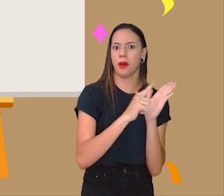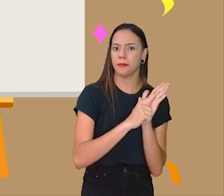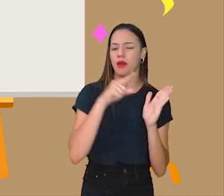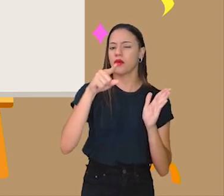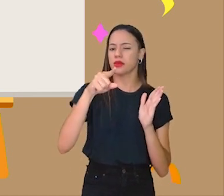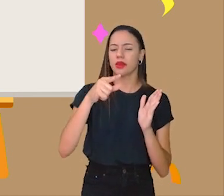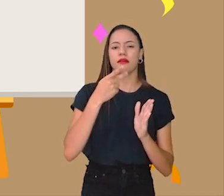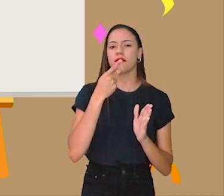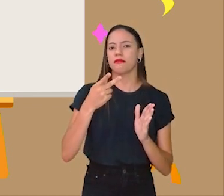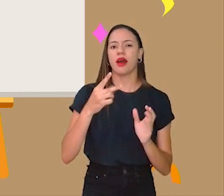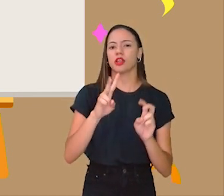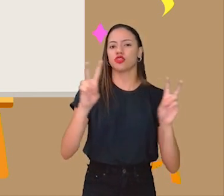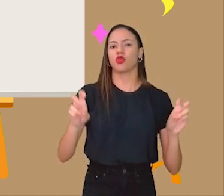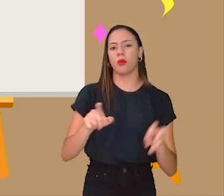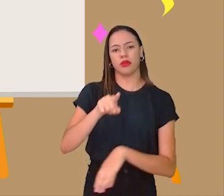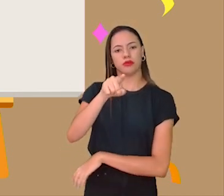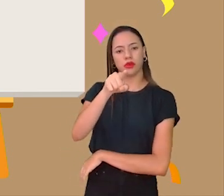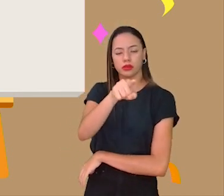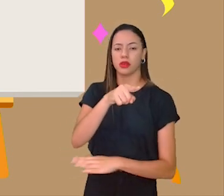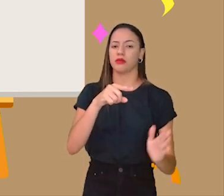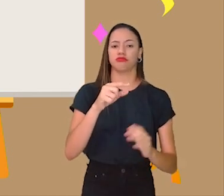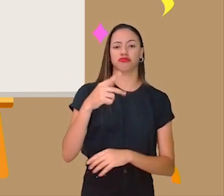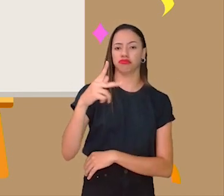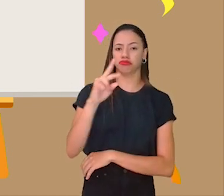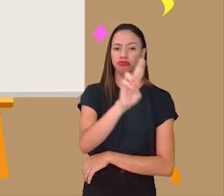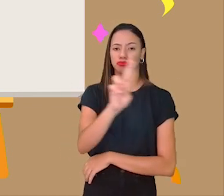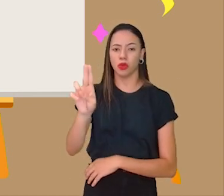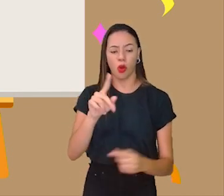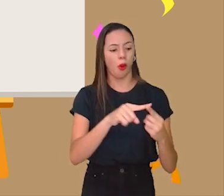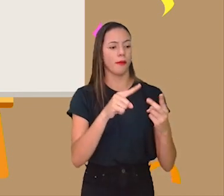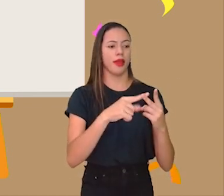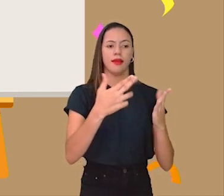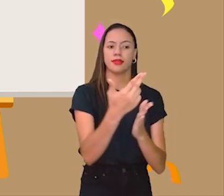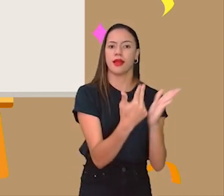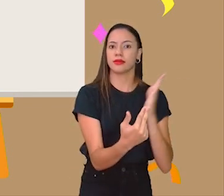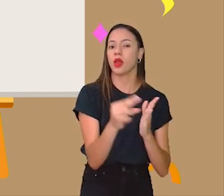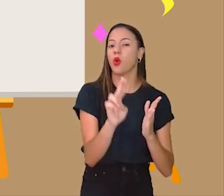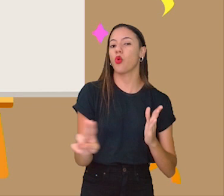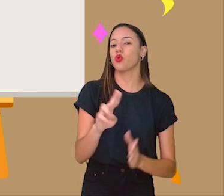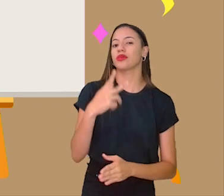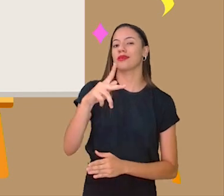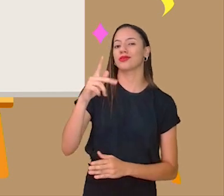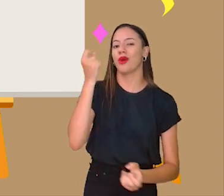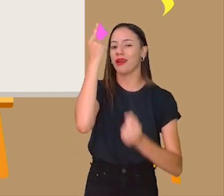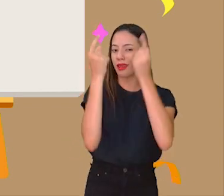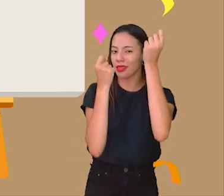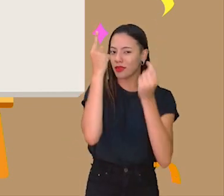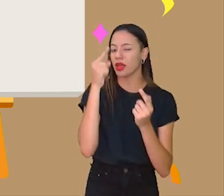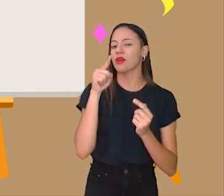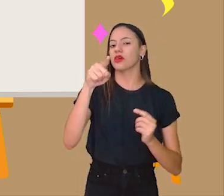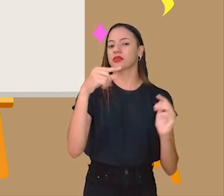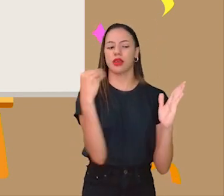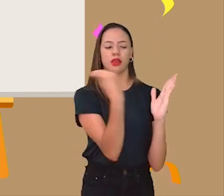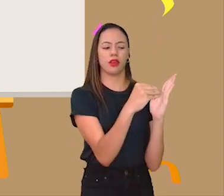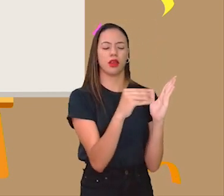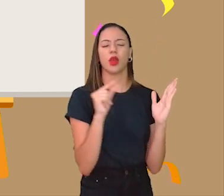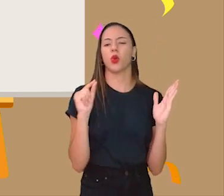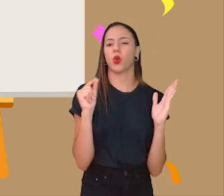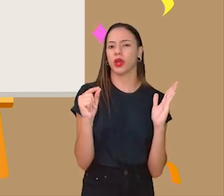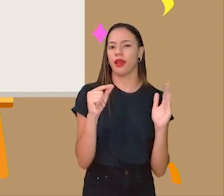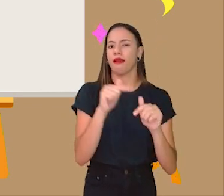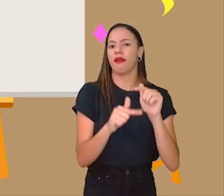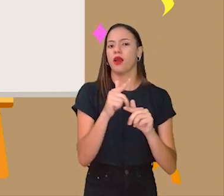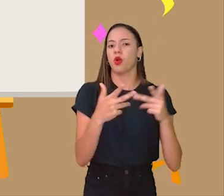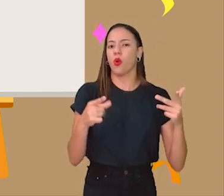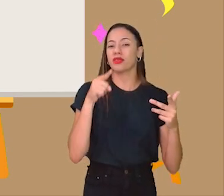Fale sobre você, pode botar seu nome, pode fazer um desenho, usem sua criatividade, gente. E aí você vai colocar coisas que para você